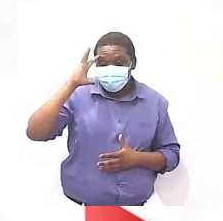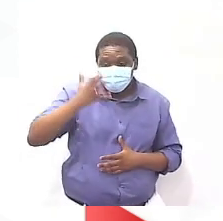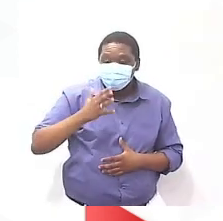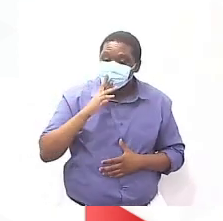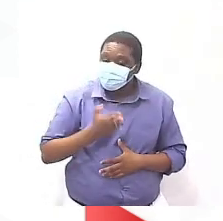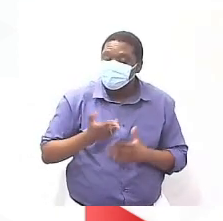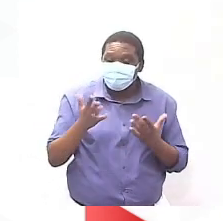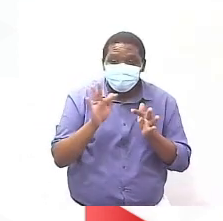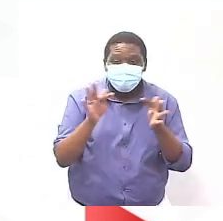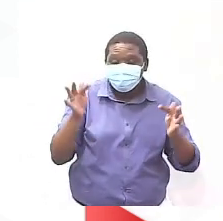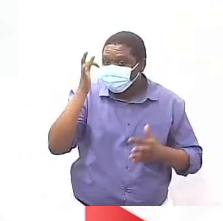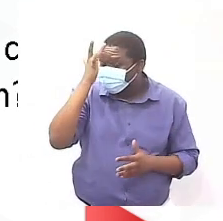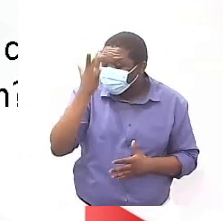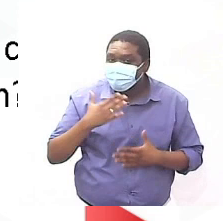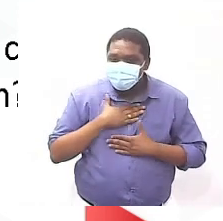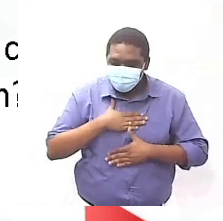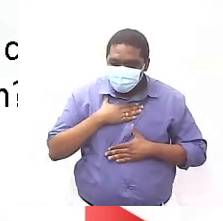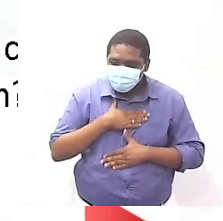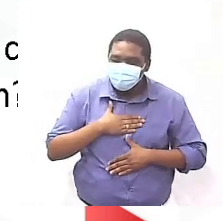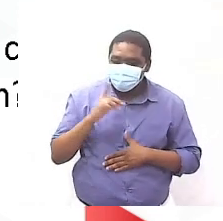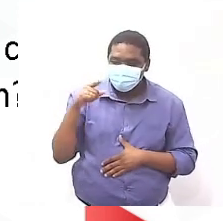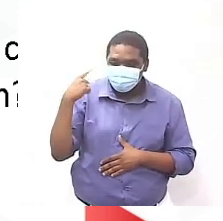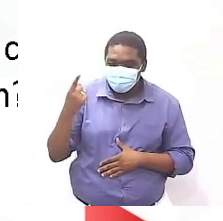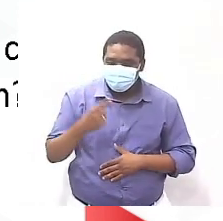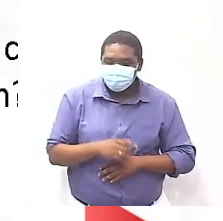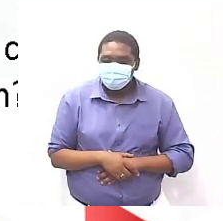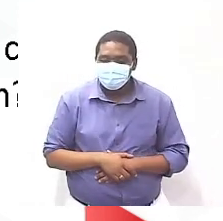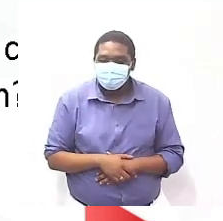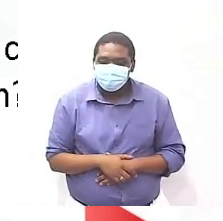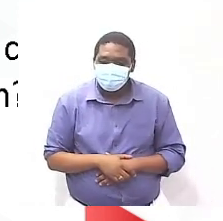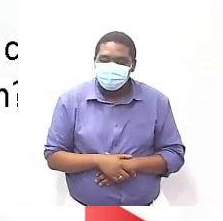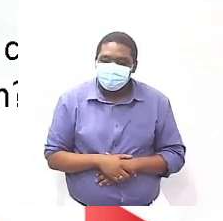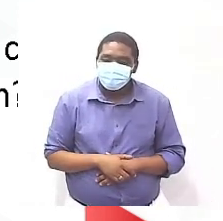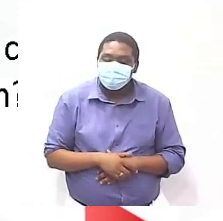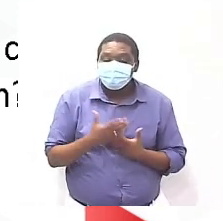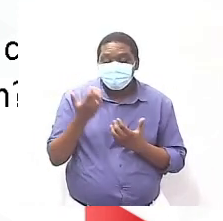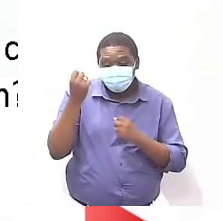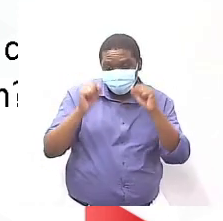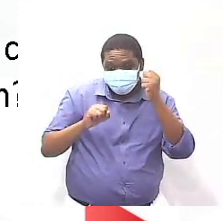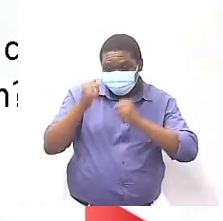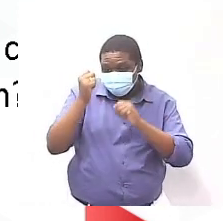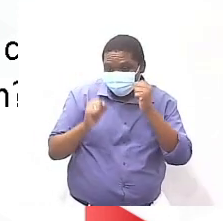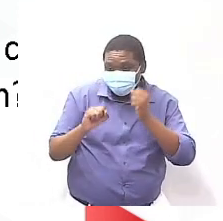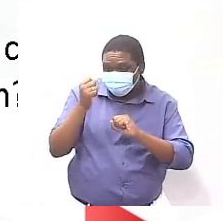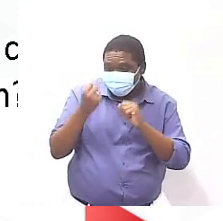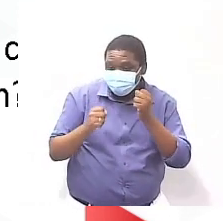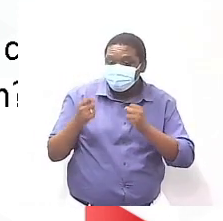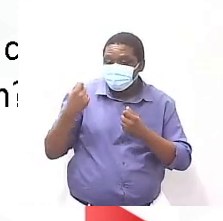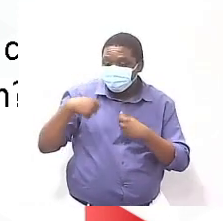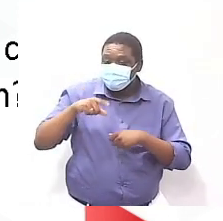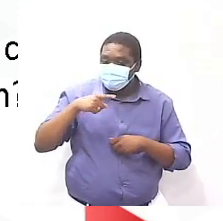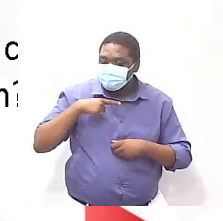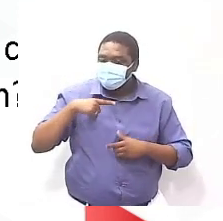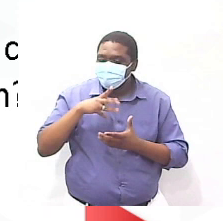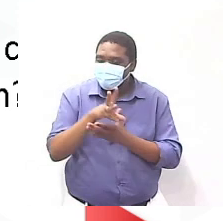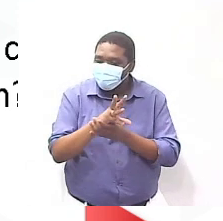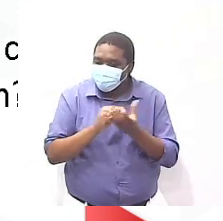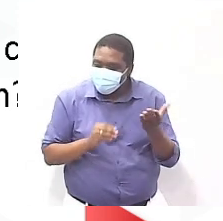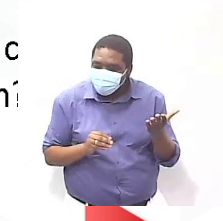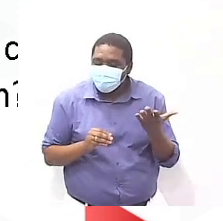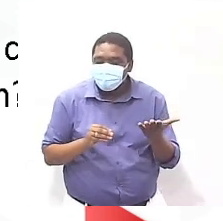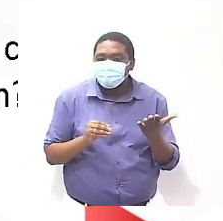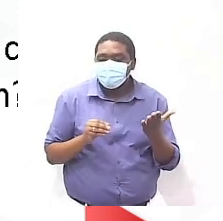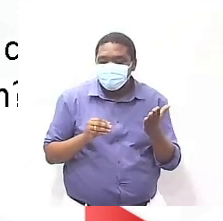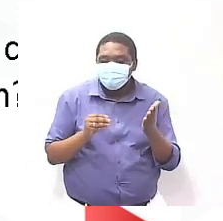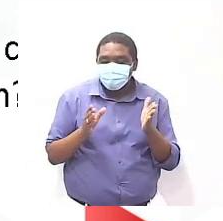Muito simples, fácil, gostou? Vamos para a próxima. Uma fábrica de embalagem deverá produzir um modelo no formato de